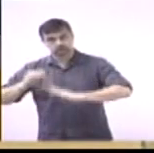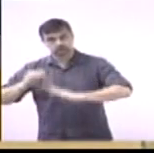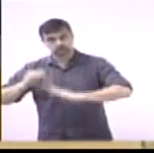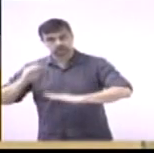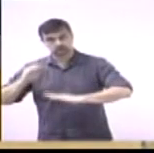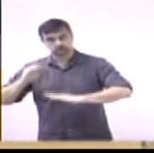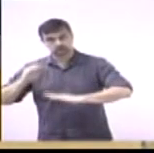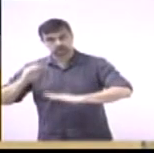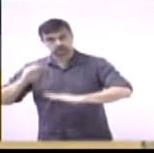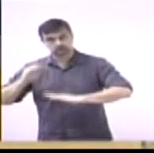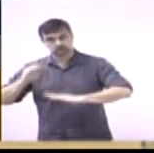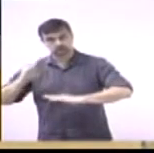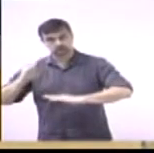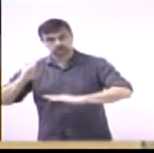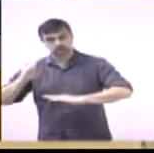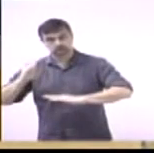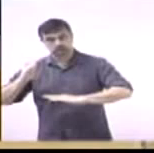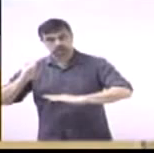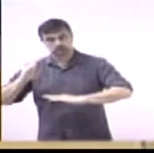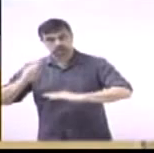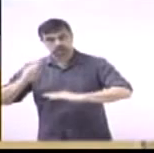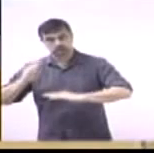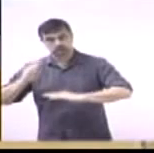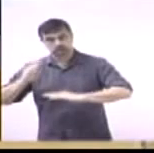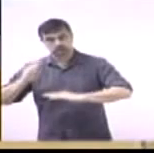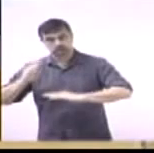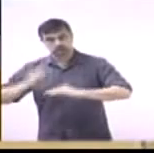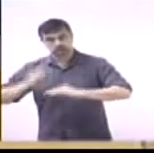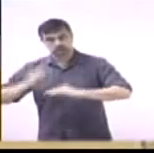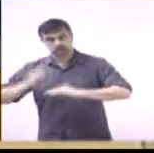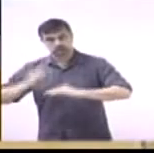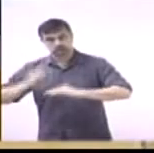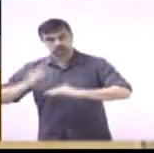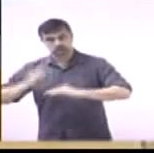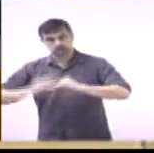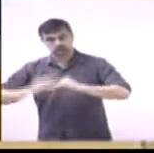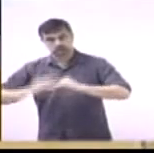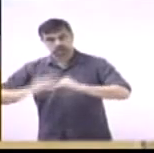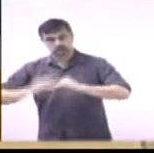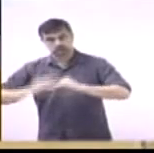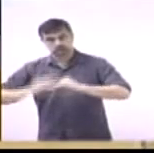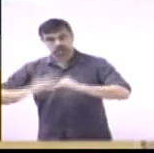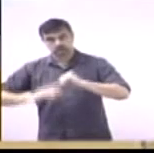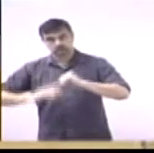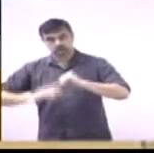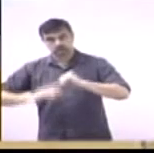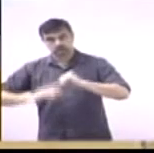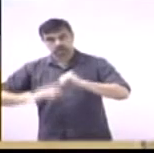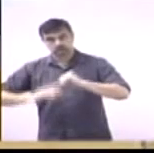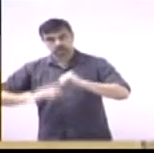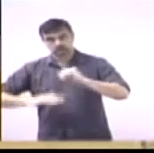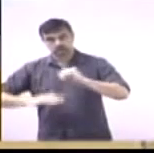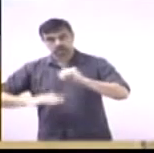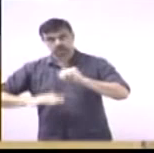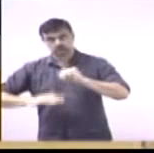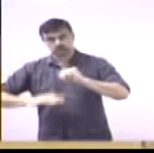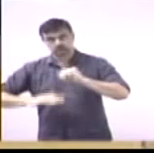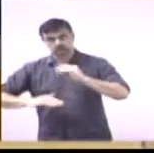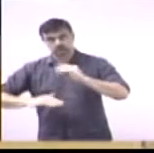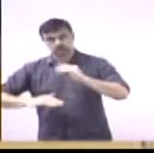o TAC, realizado junto ao Ministério Público, para que as metas